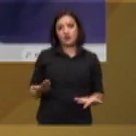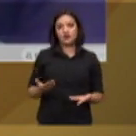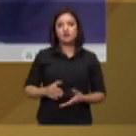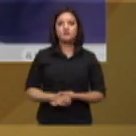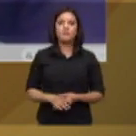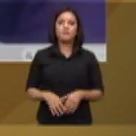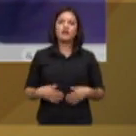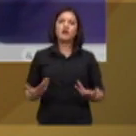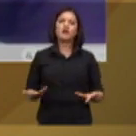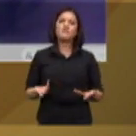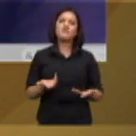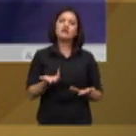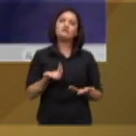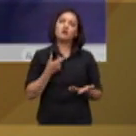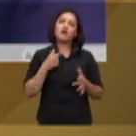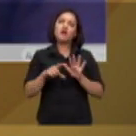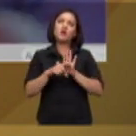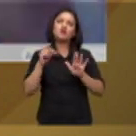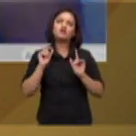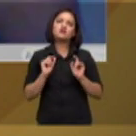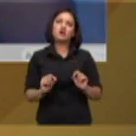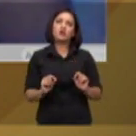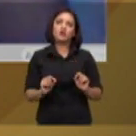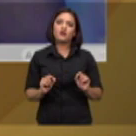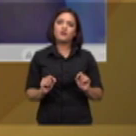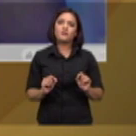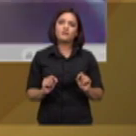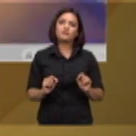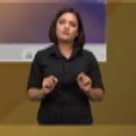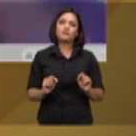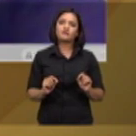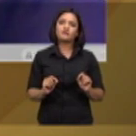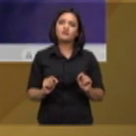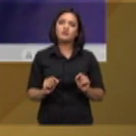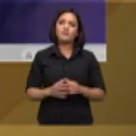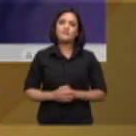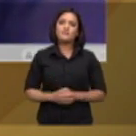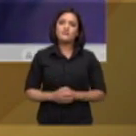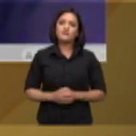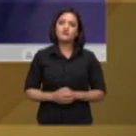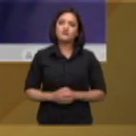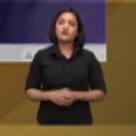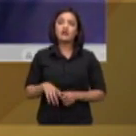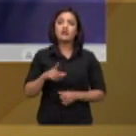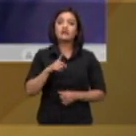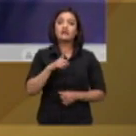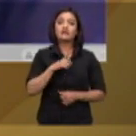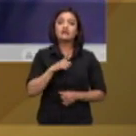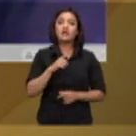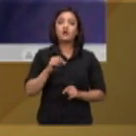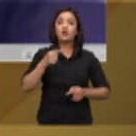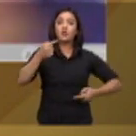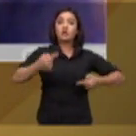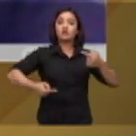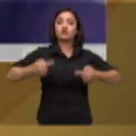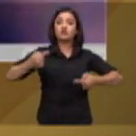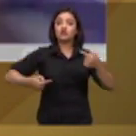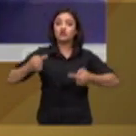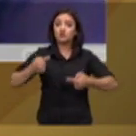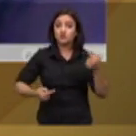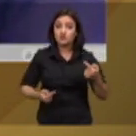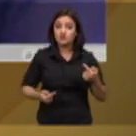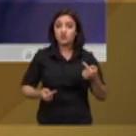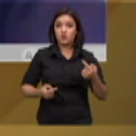o Ministério Público gostaria de dar um destaque, porque há uma invocação, no caso, da discussão de que isso